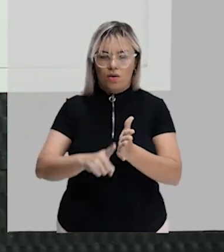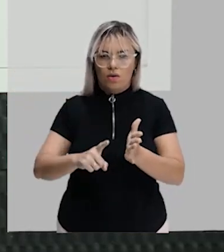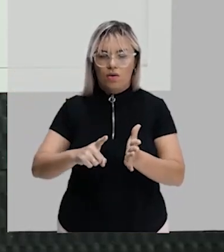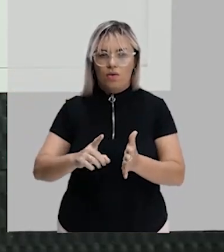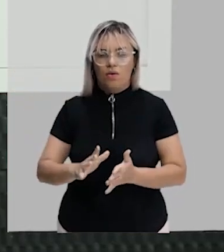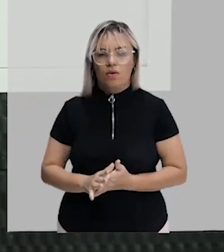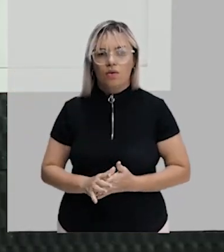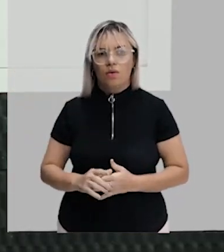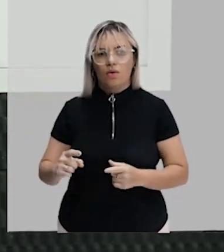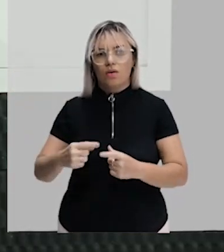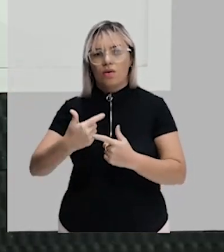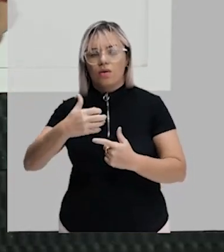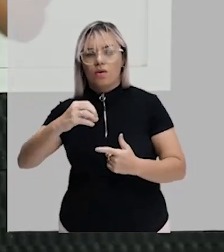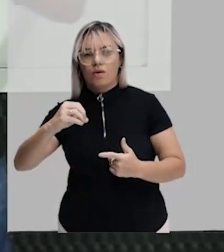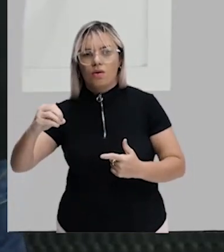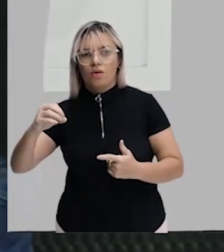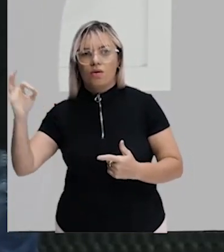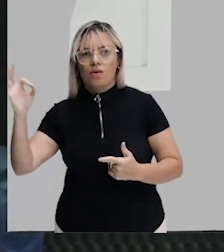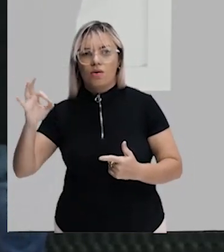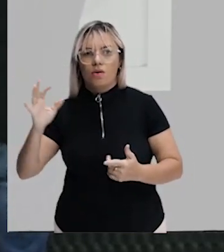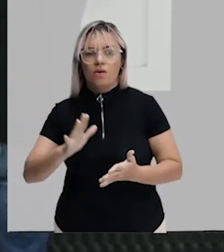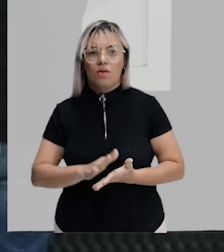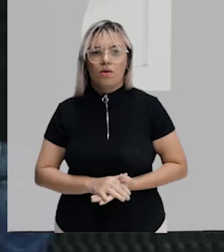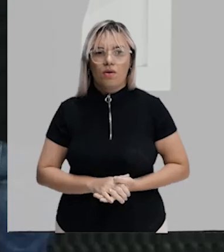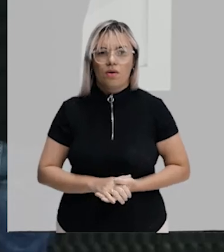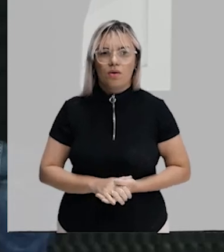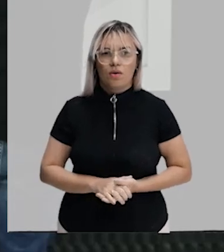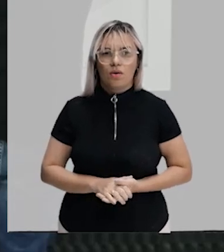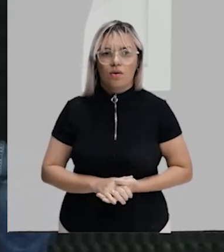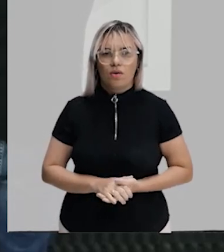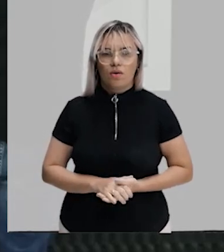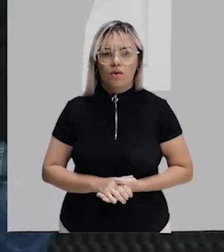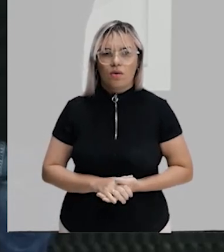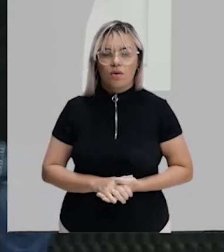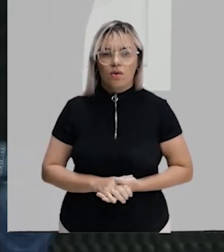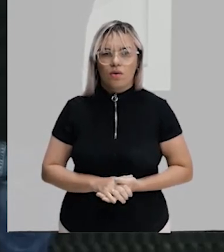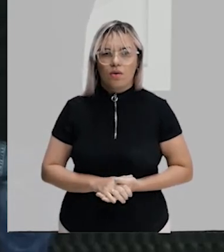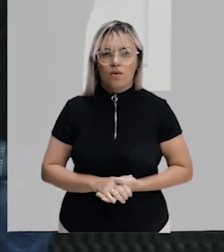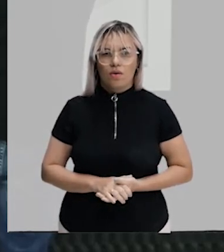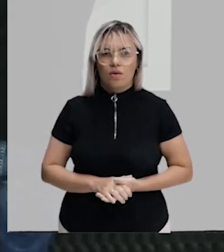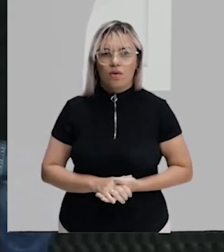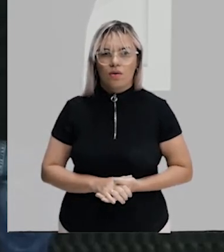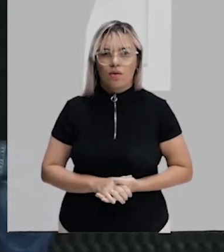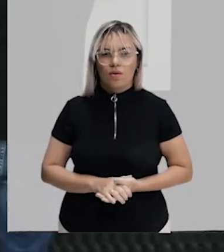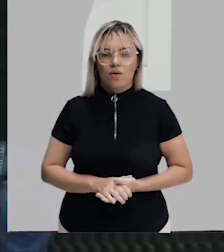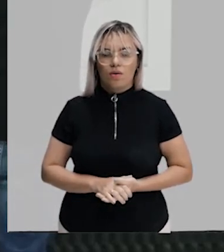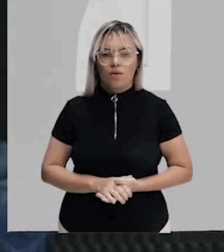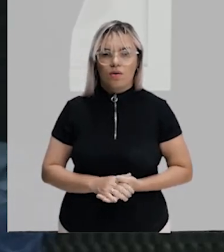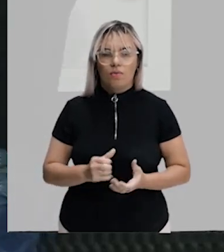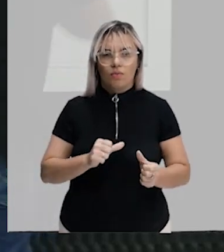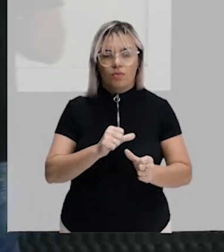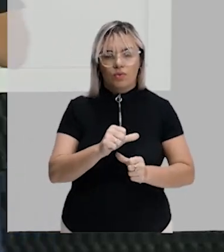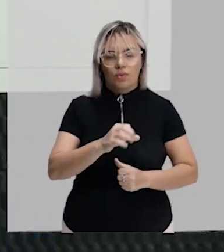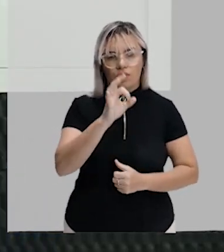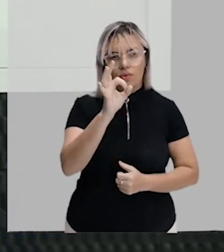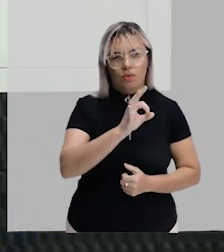100%, tá? Então, se você transformar isso aqui em termos percentuais, isso aqui vale